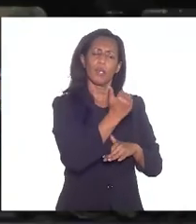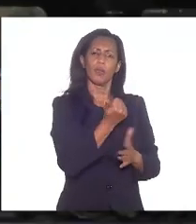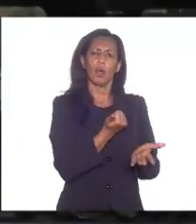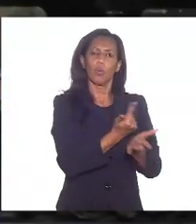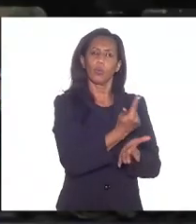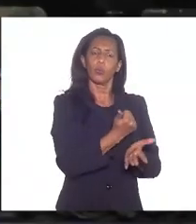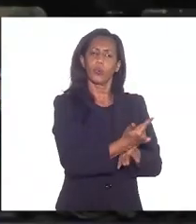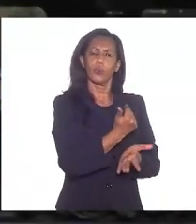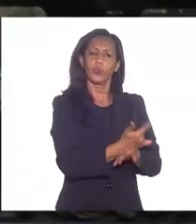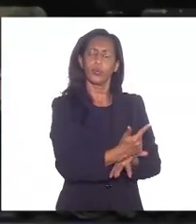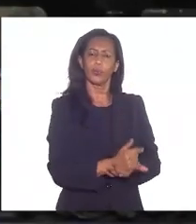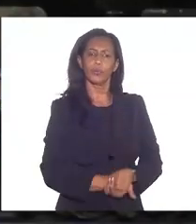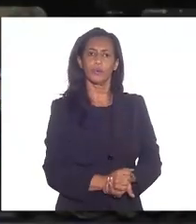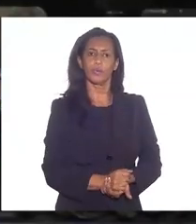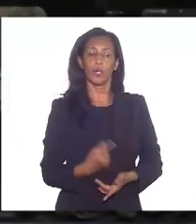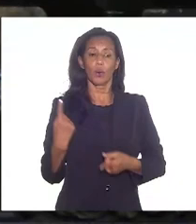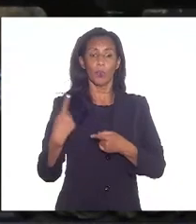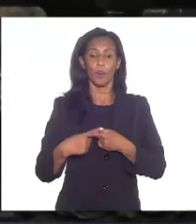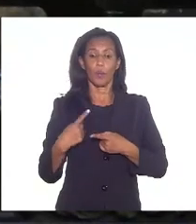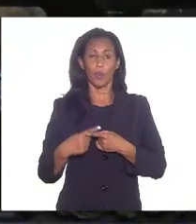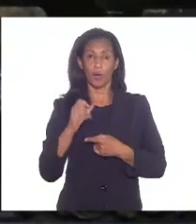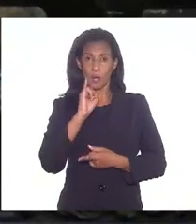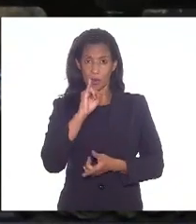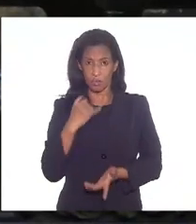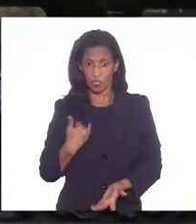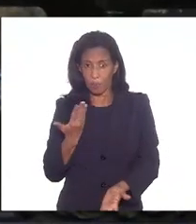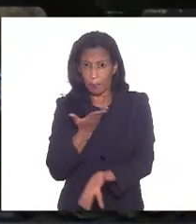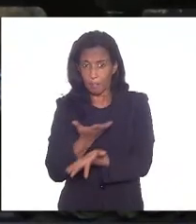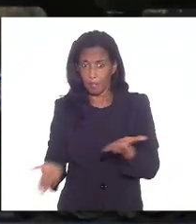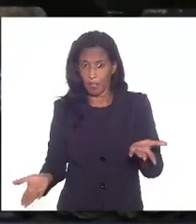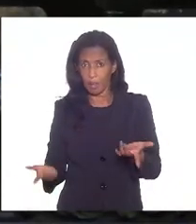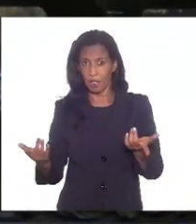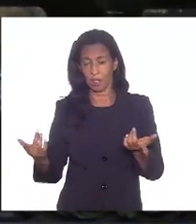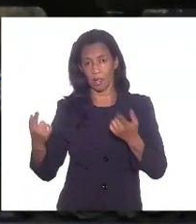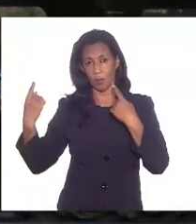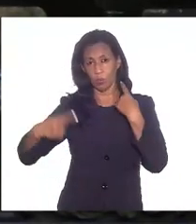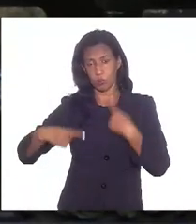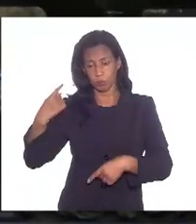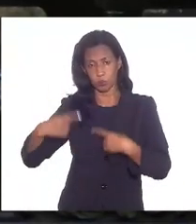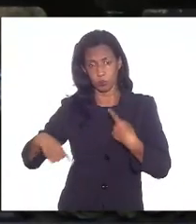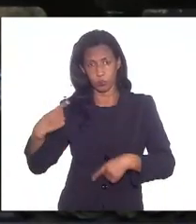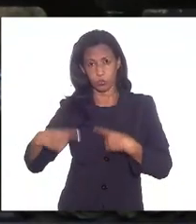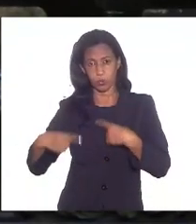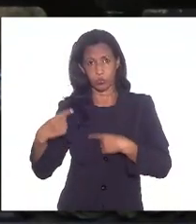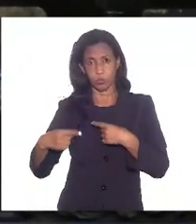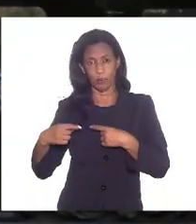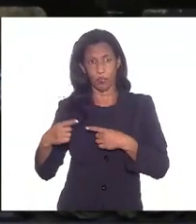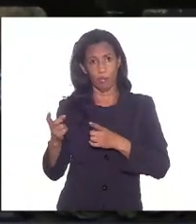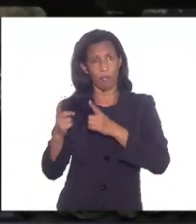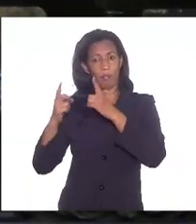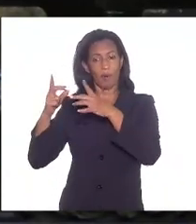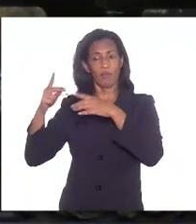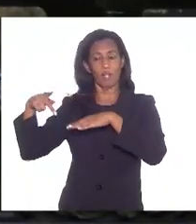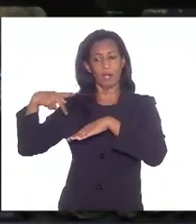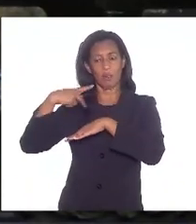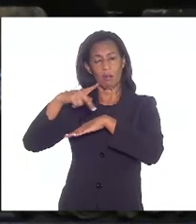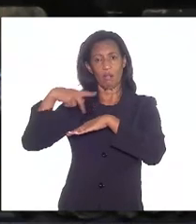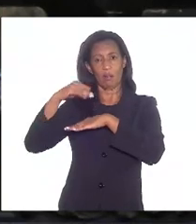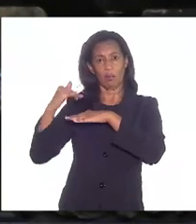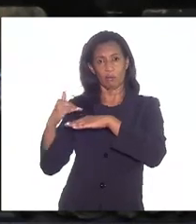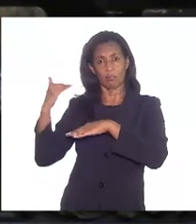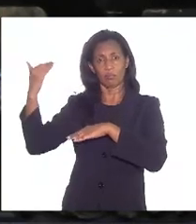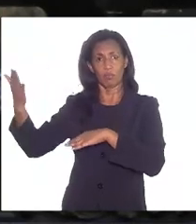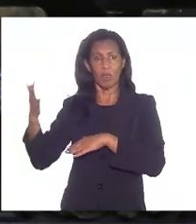consumo. Porque se a gente está perdendo essa concorrência para a importação do GNL,